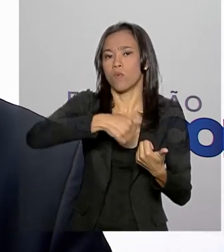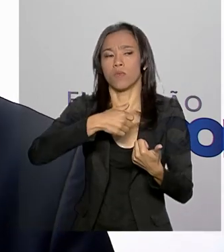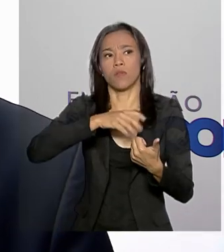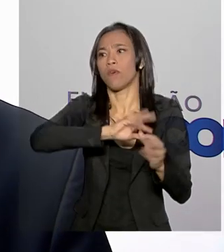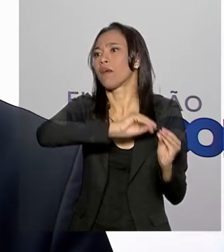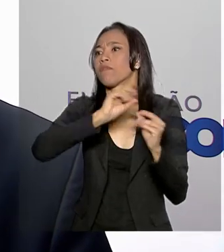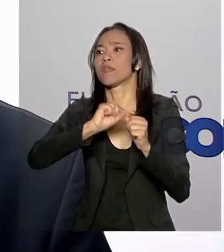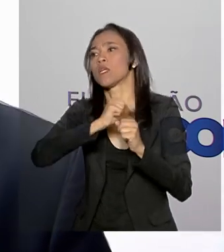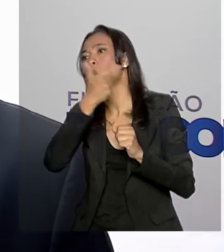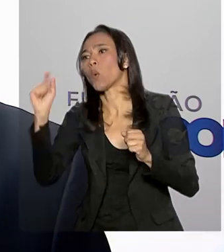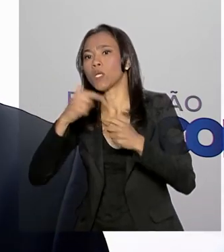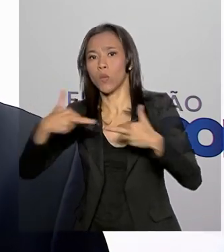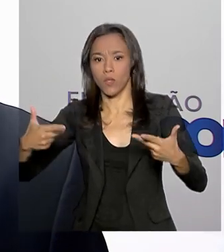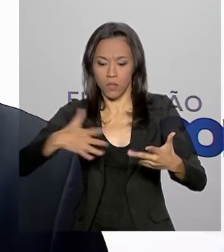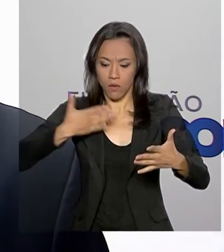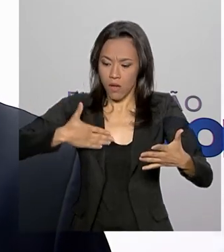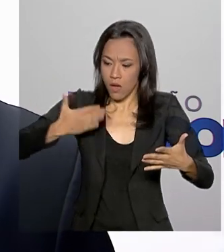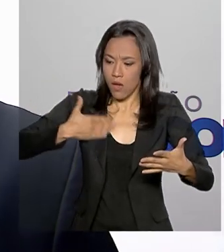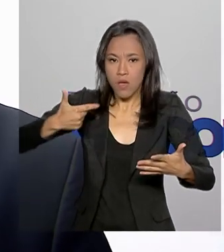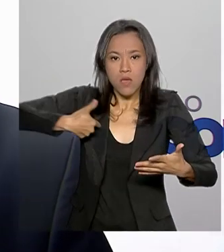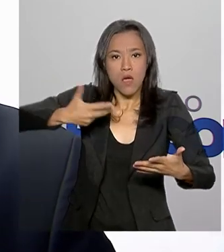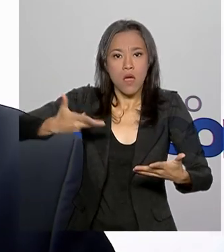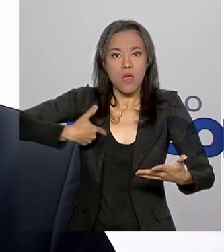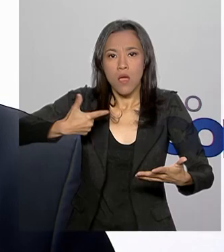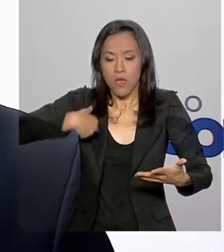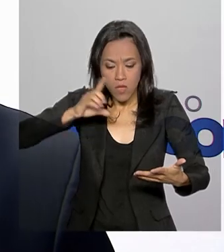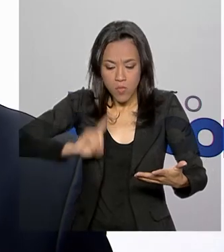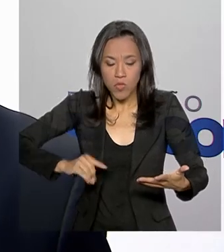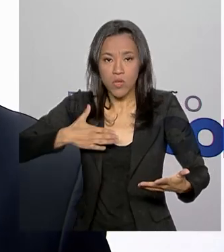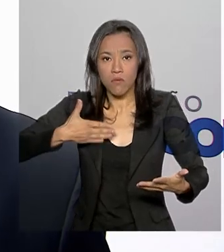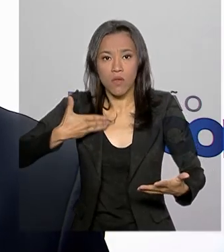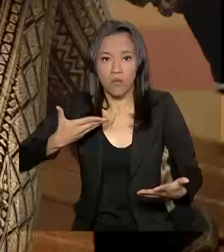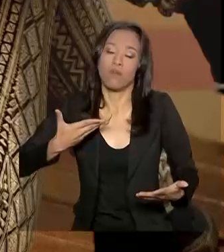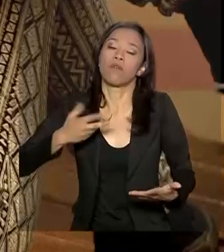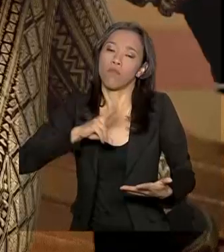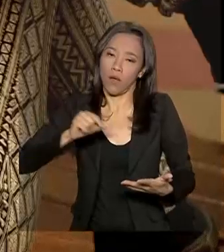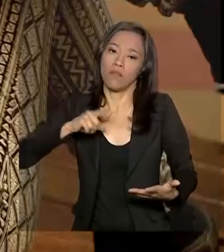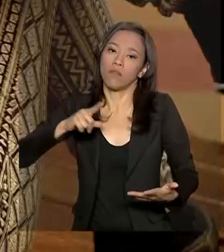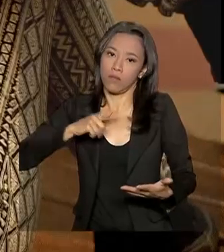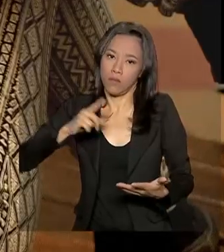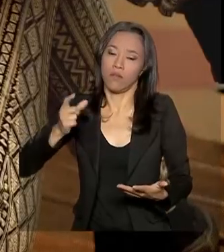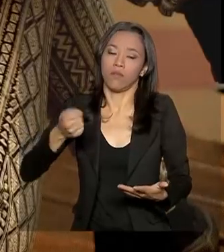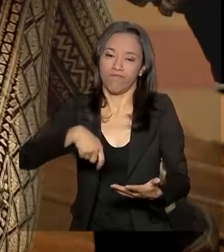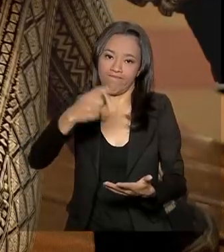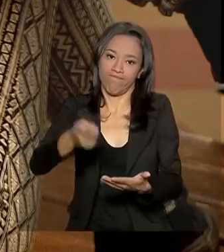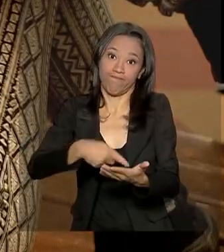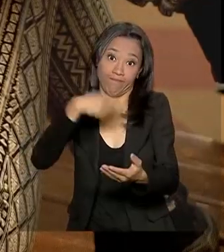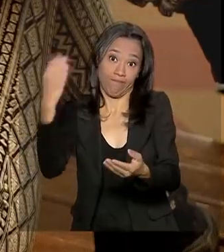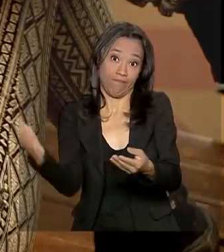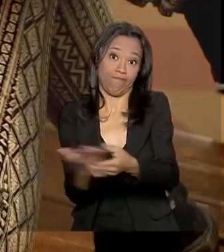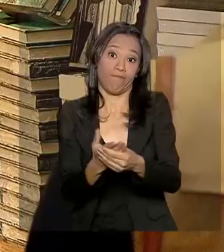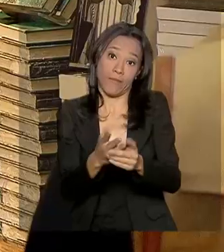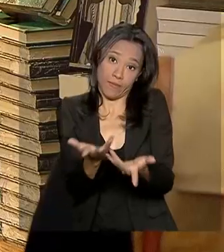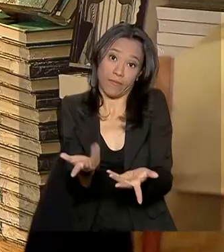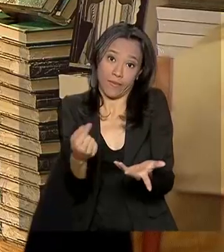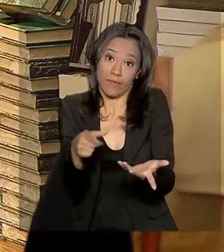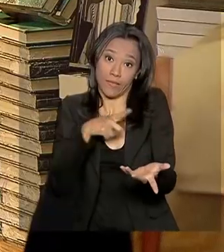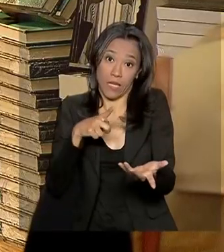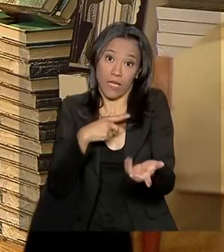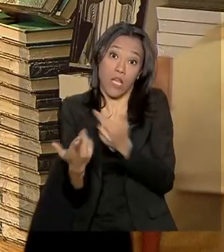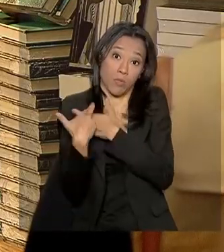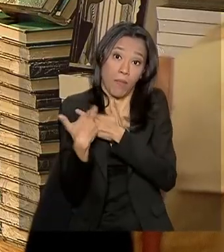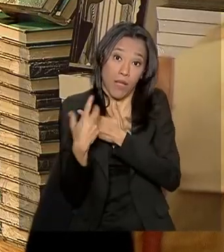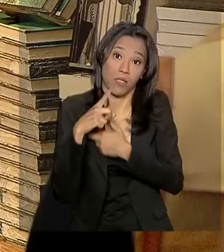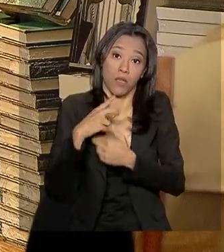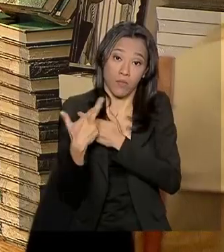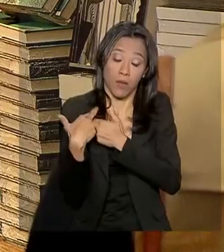deixa o consumidor à deriva elas respondem são responsabilizados o público de leitores no brasil é pequeno apenas metade